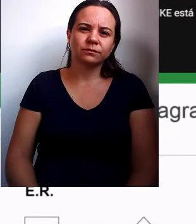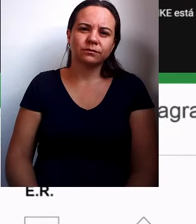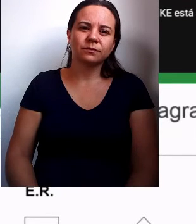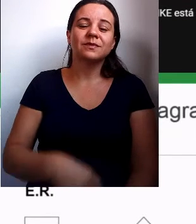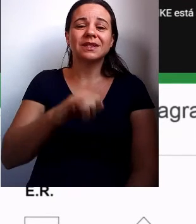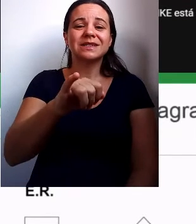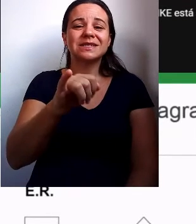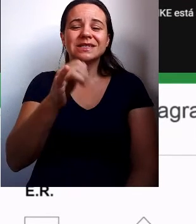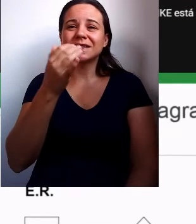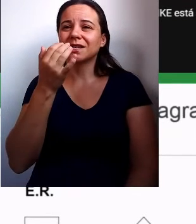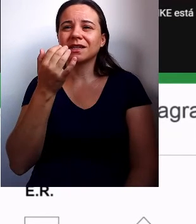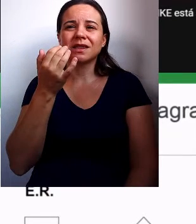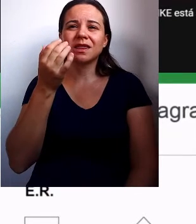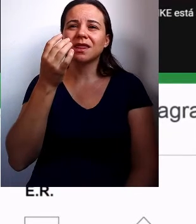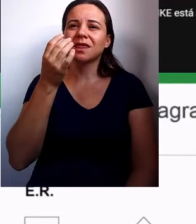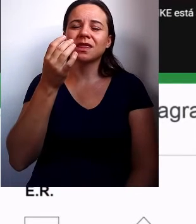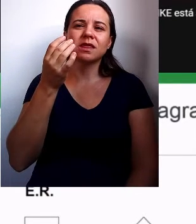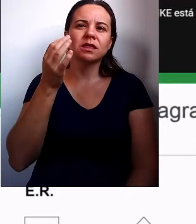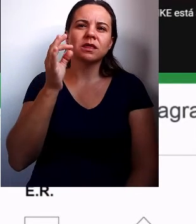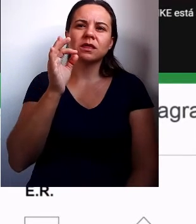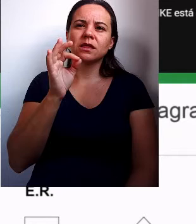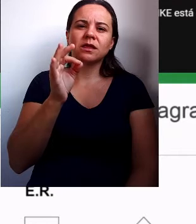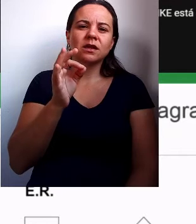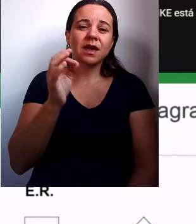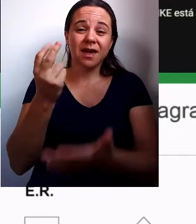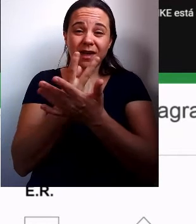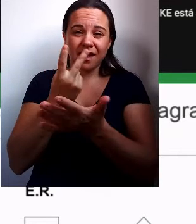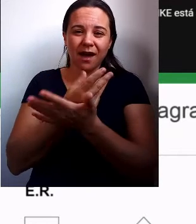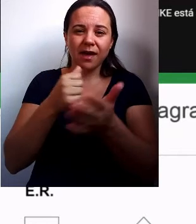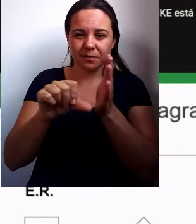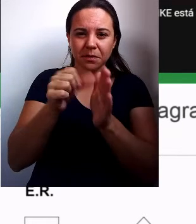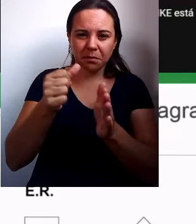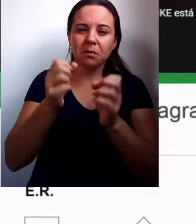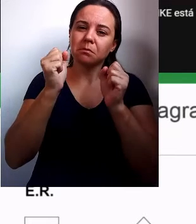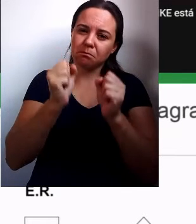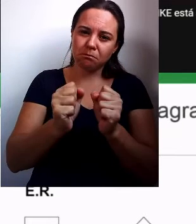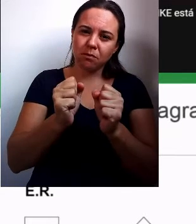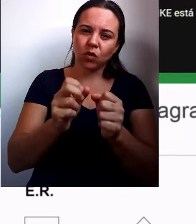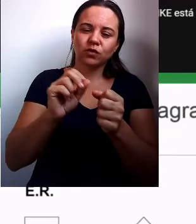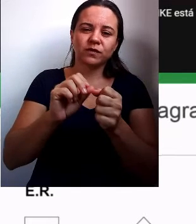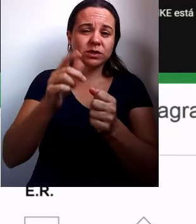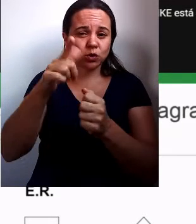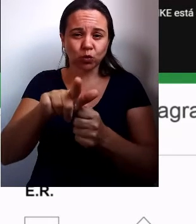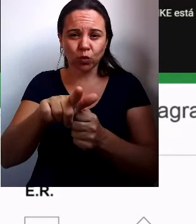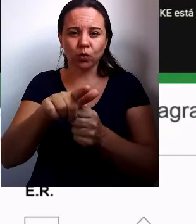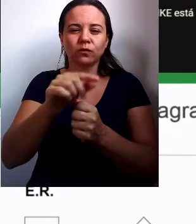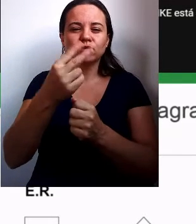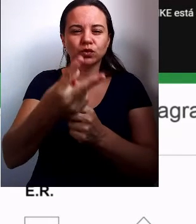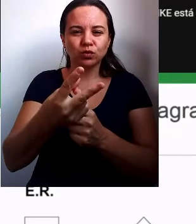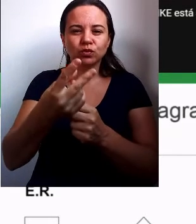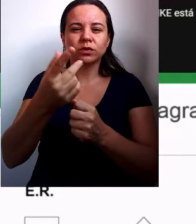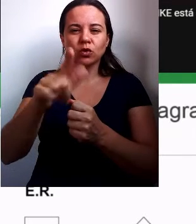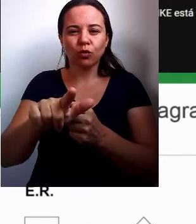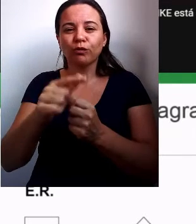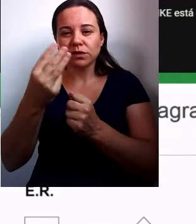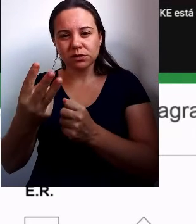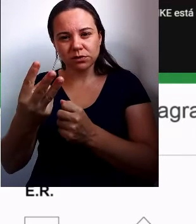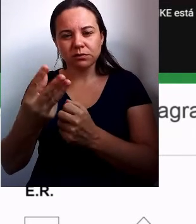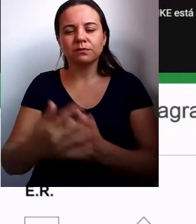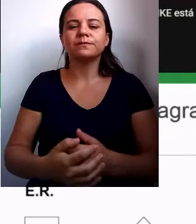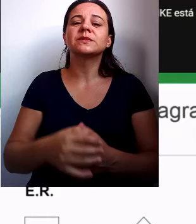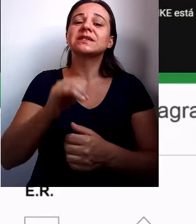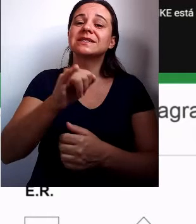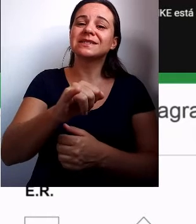não acertar na primeira, ele tem a opção então de responder em segunda alternativa, em terceira,